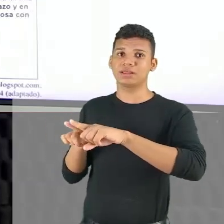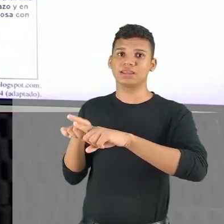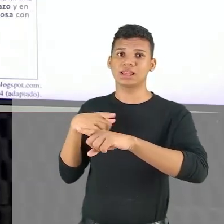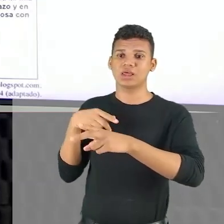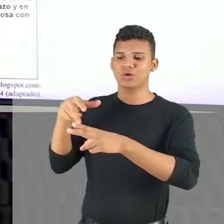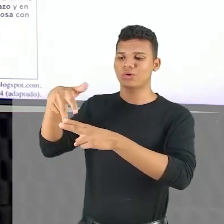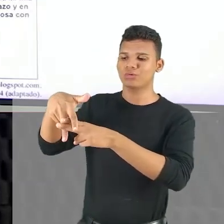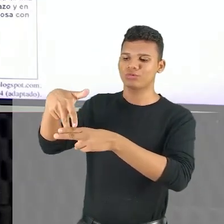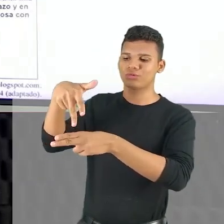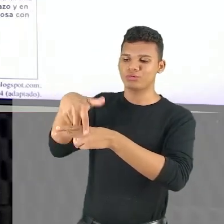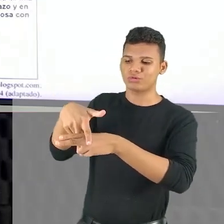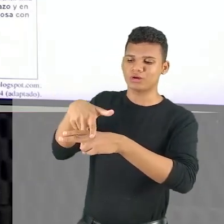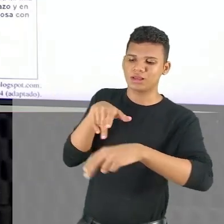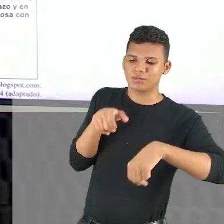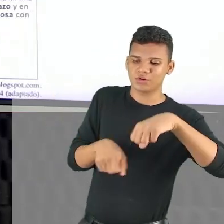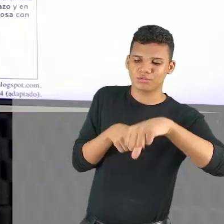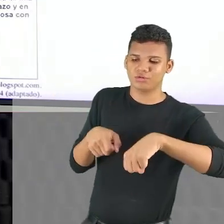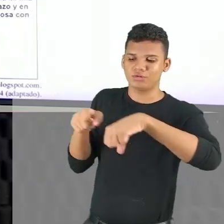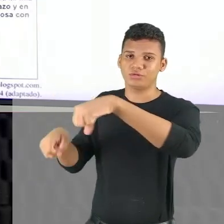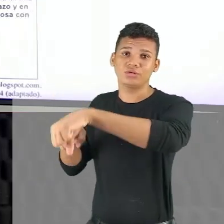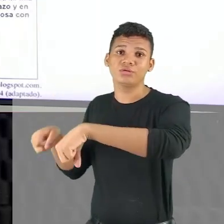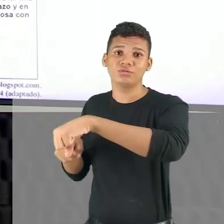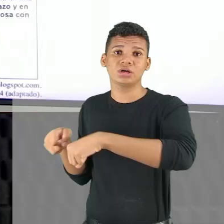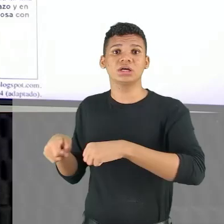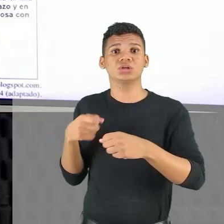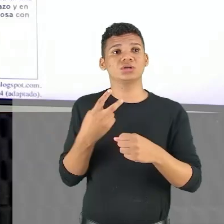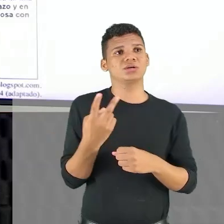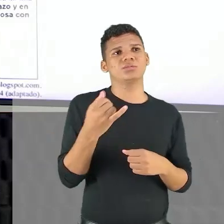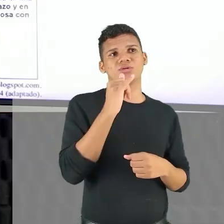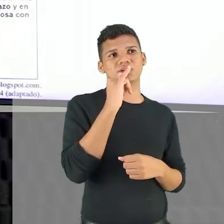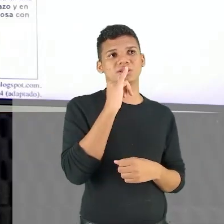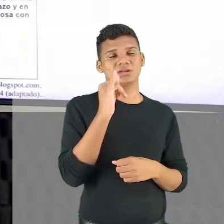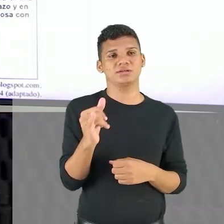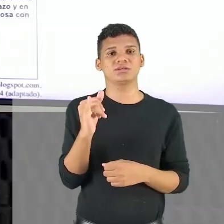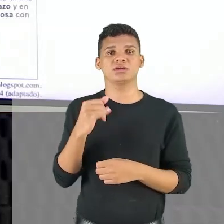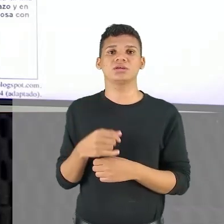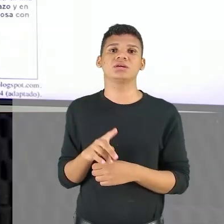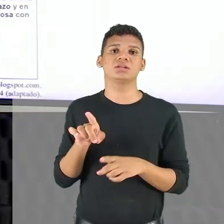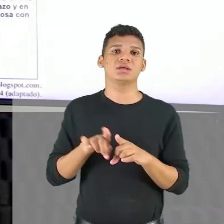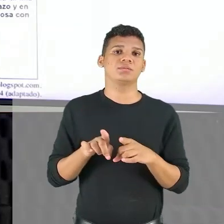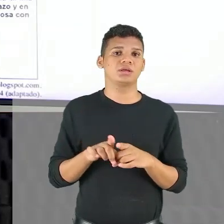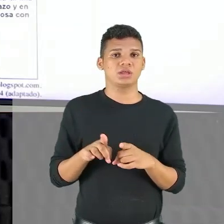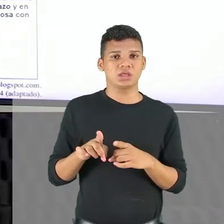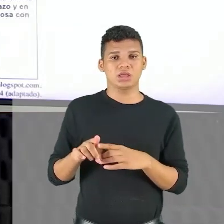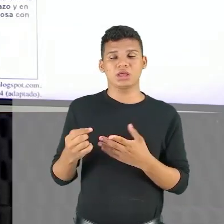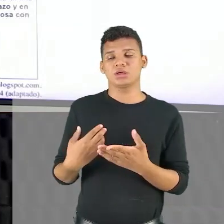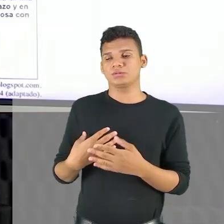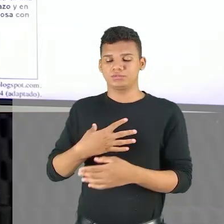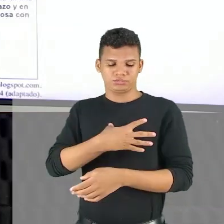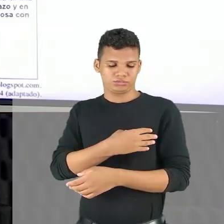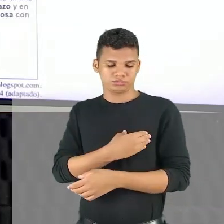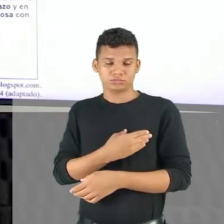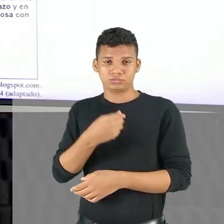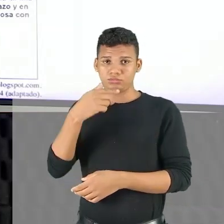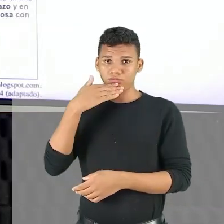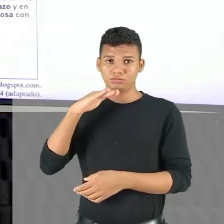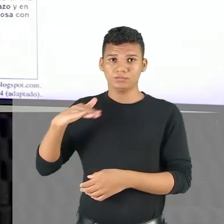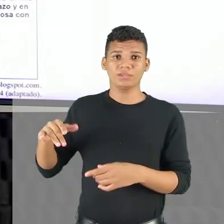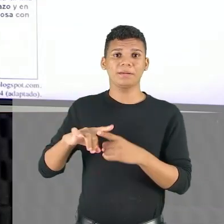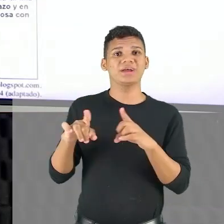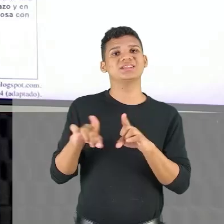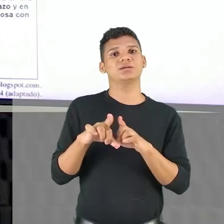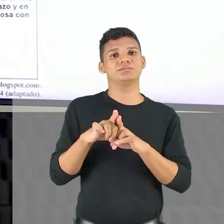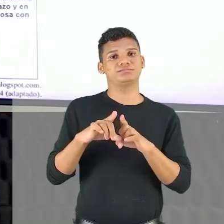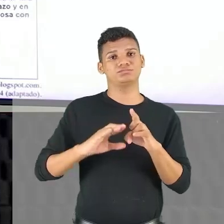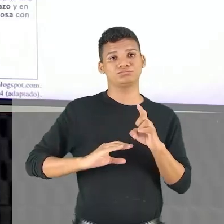sentido aqui, o que seria em tandem? Ela amamentou aqui o meninozinho, a criança, e já está